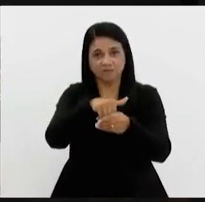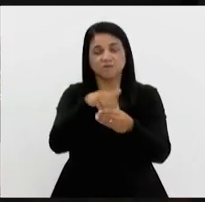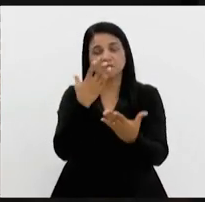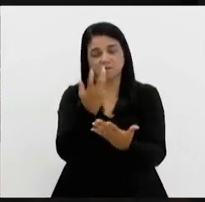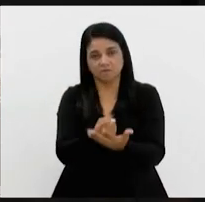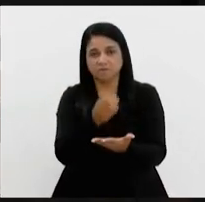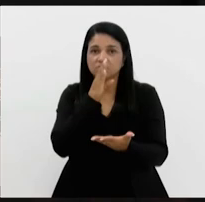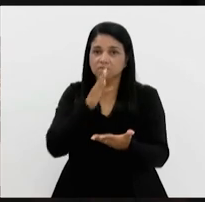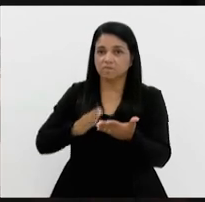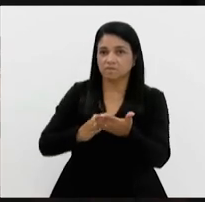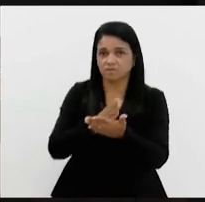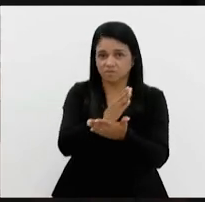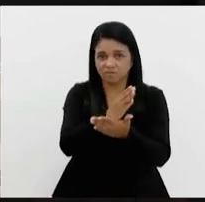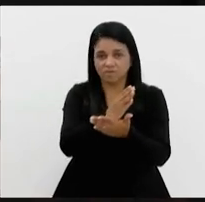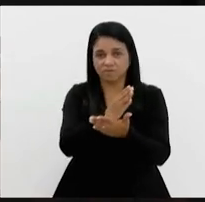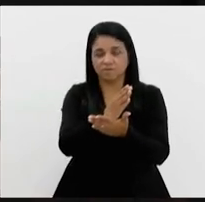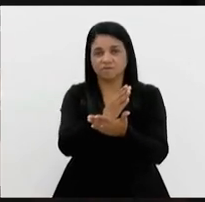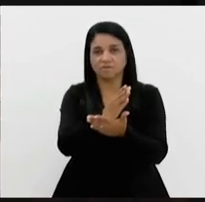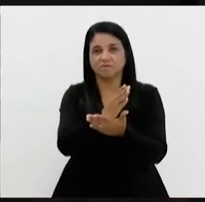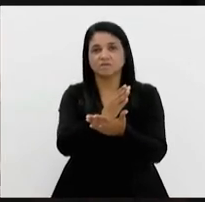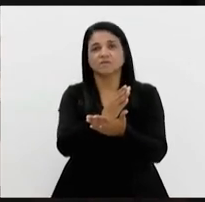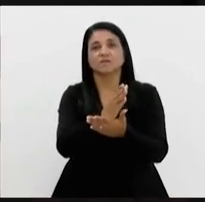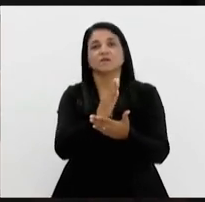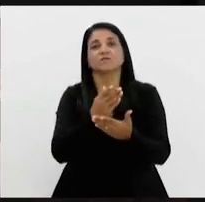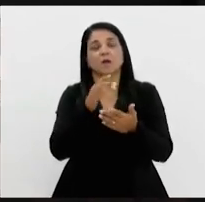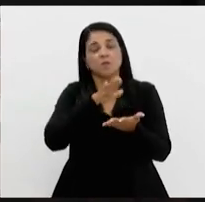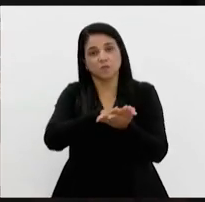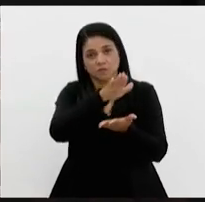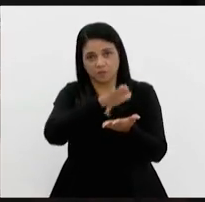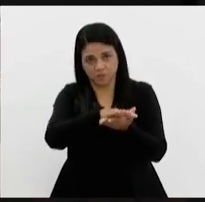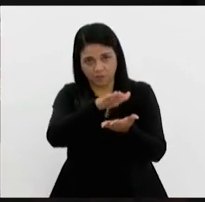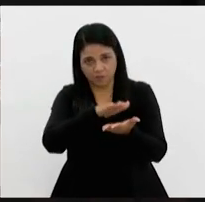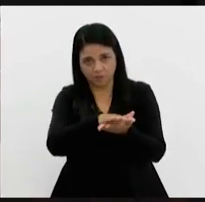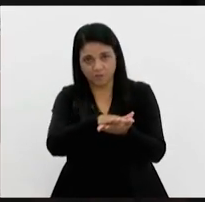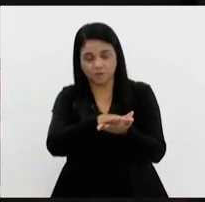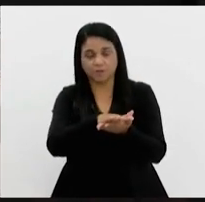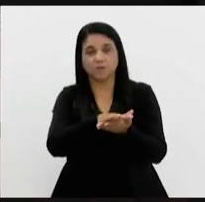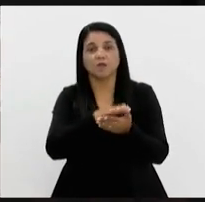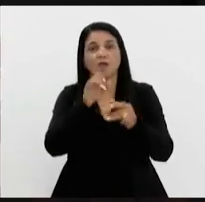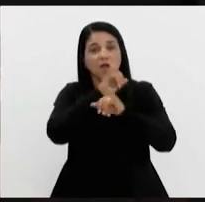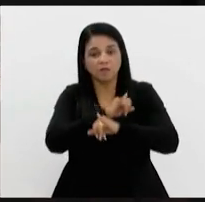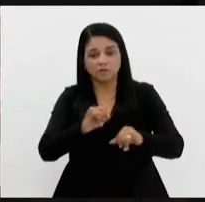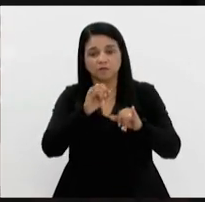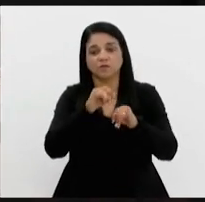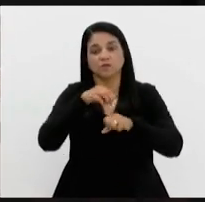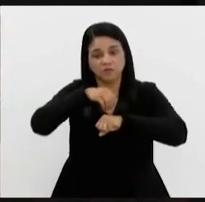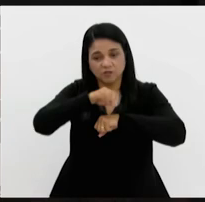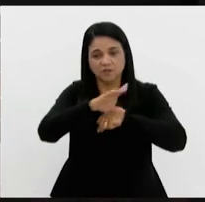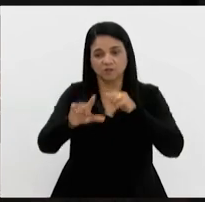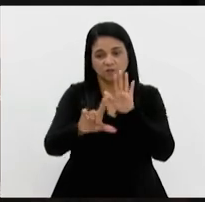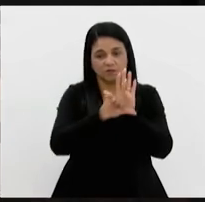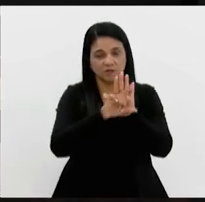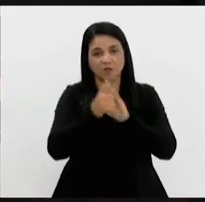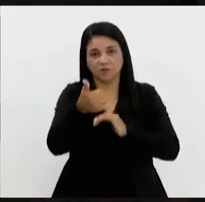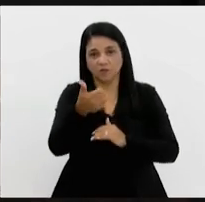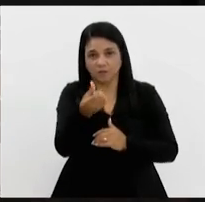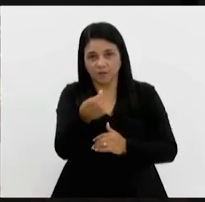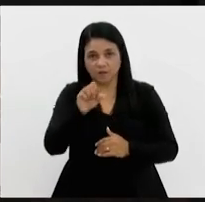senhores que aprovam, permaneçam como estão. Aprovado, vai a publicação. Anuncio, indicação legislativa